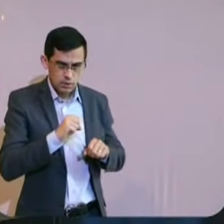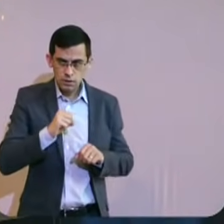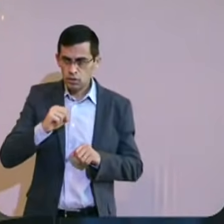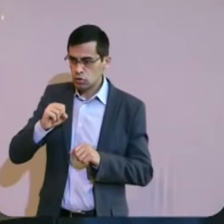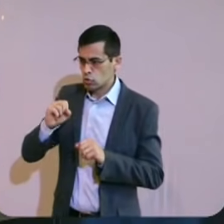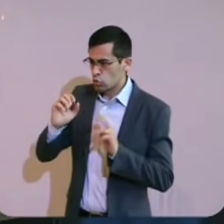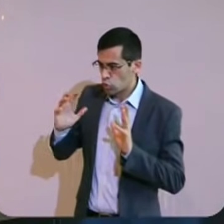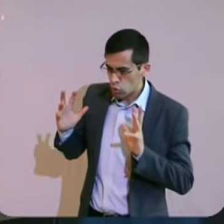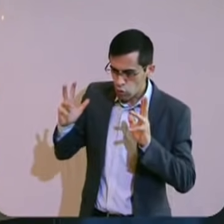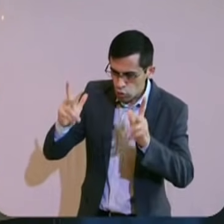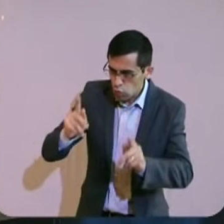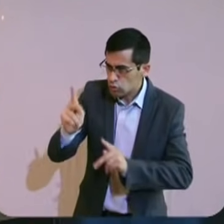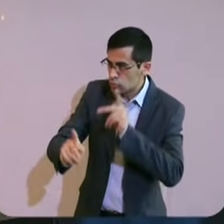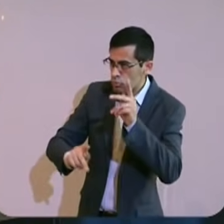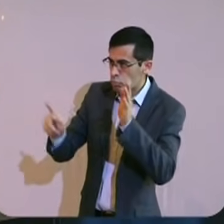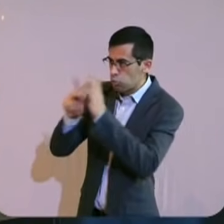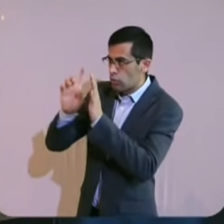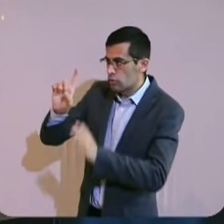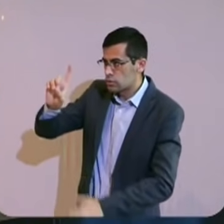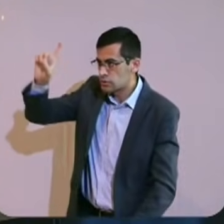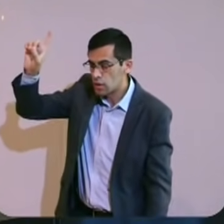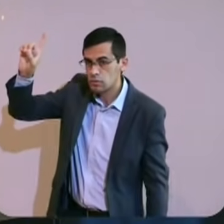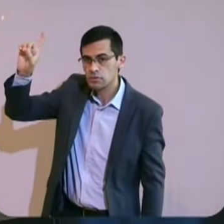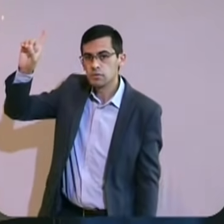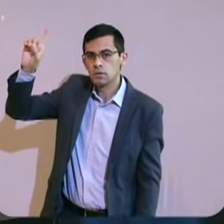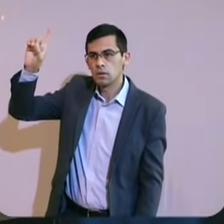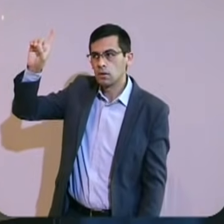somos povo de Deus.